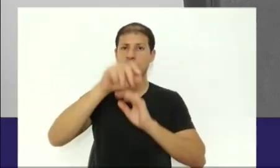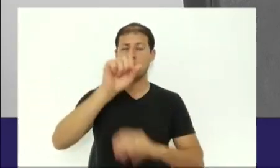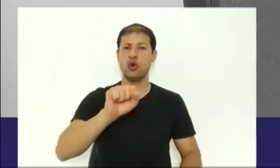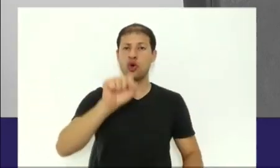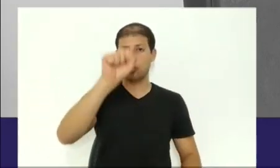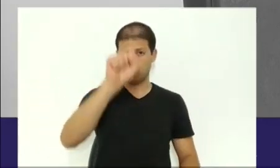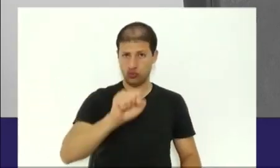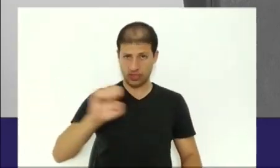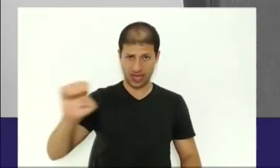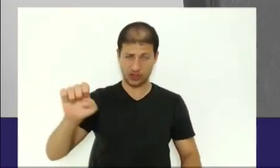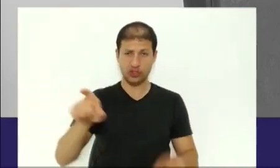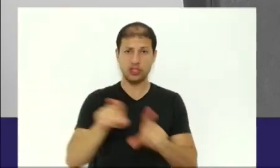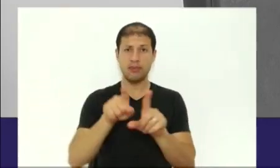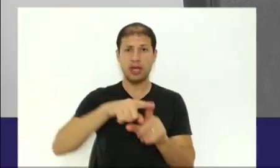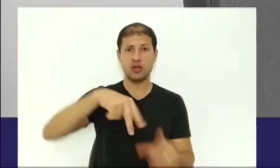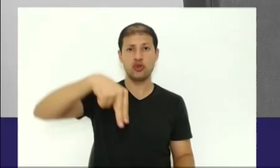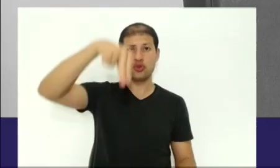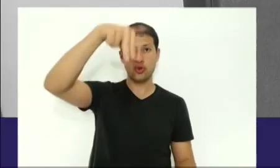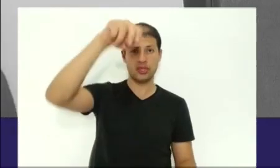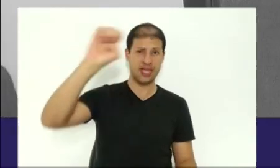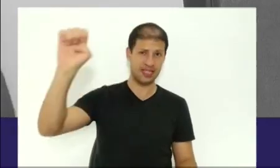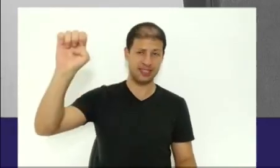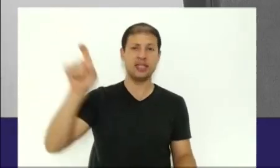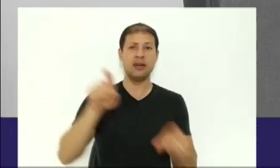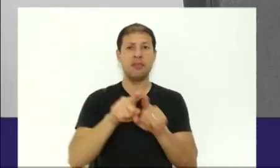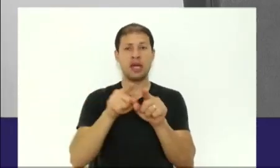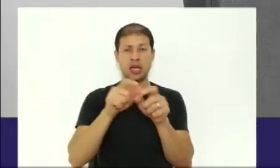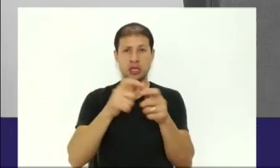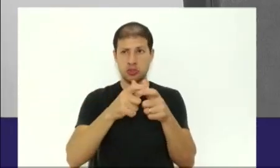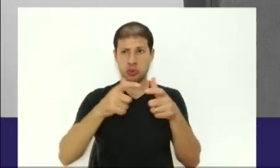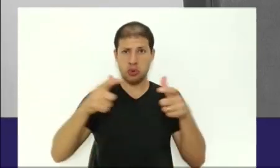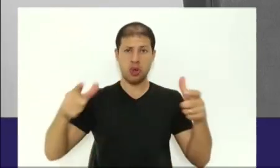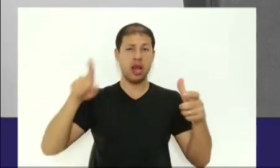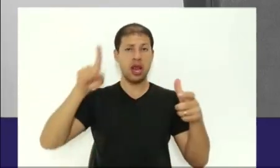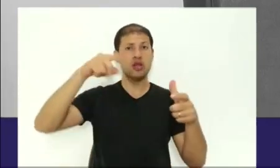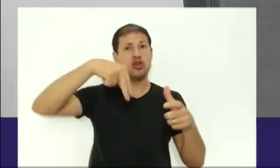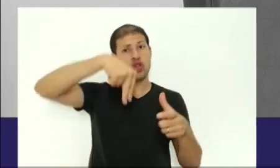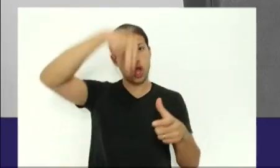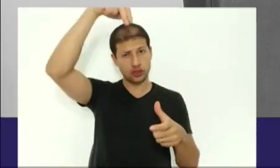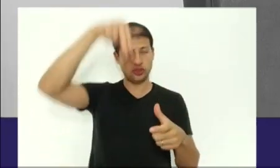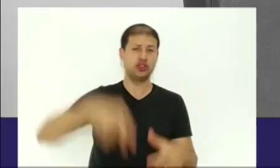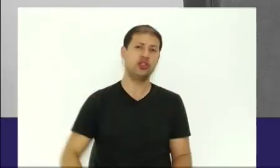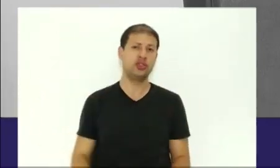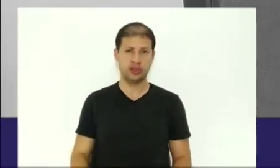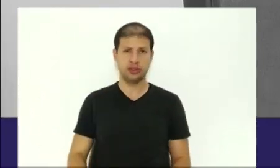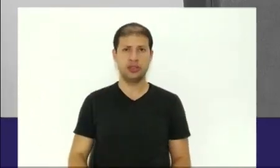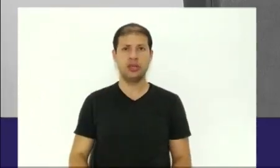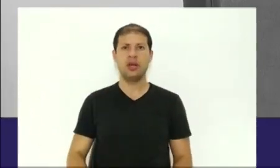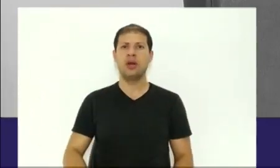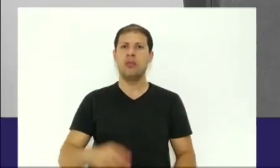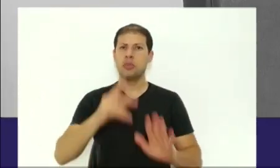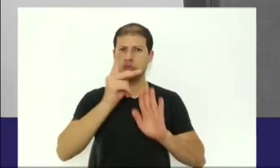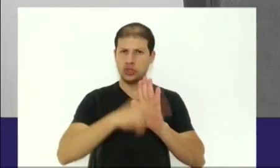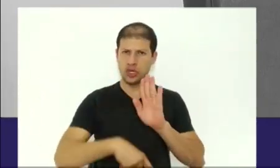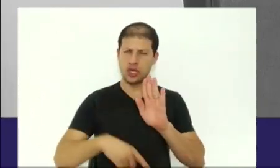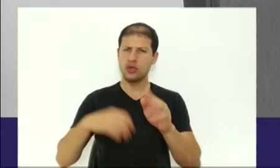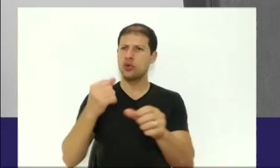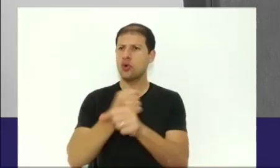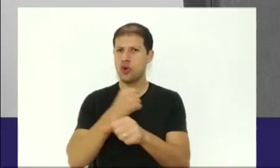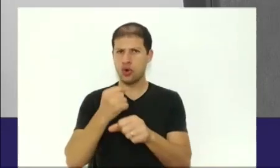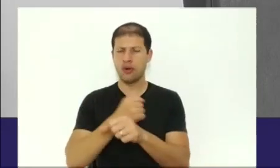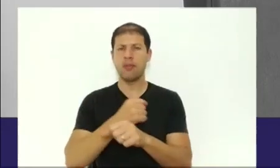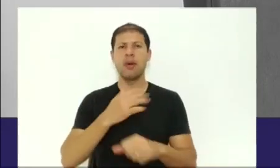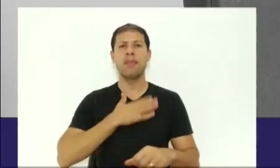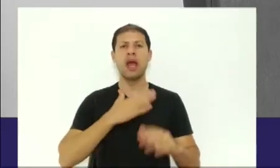e com crescimento expressivo na região Norte. Os projetos, obras e serviços do Minha Casa Minha